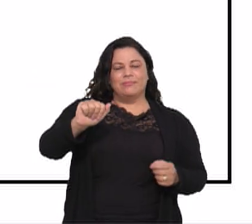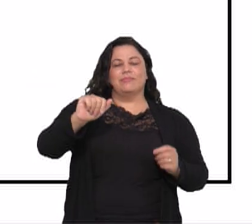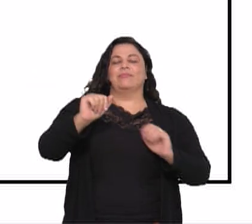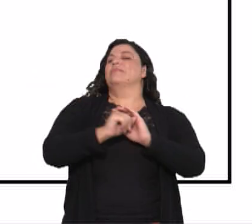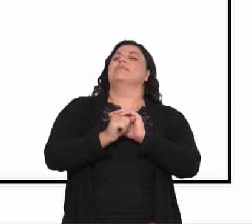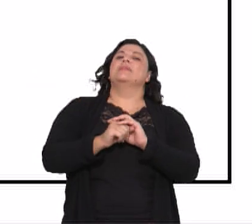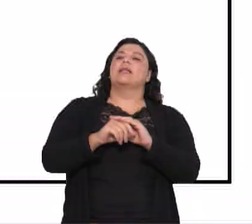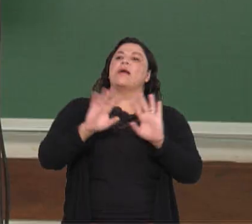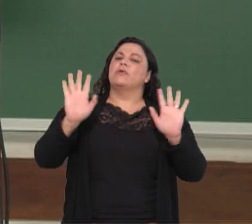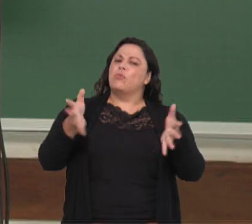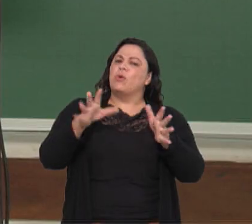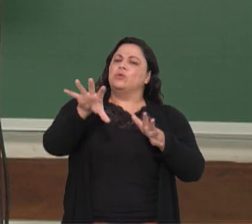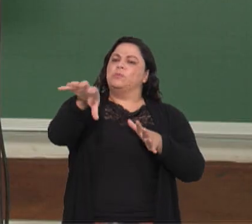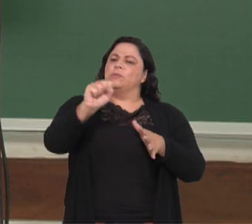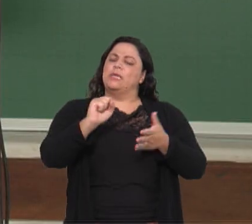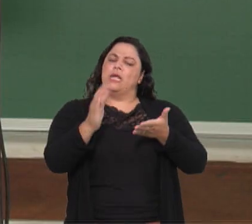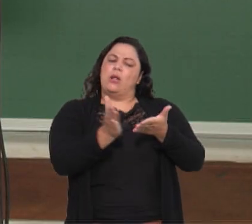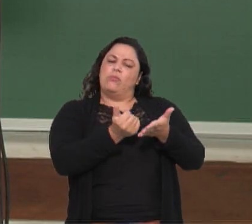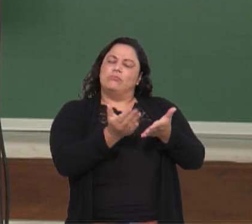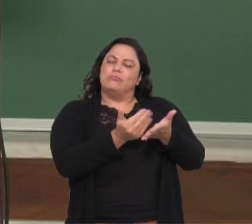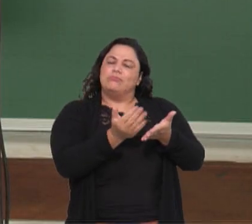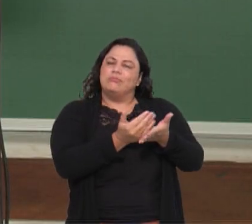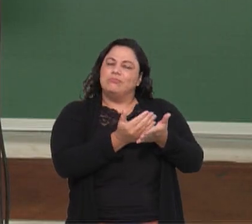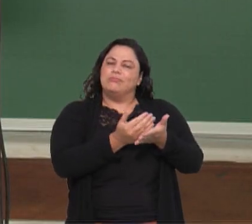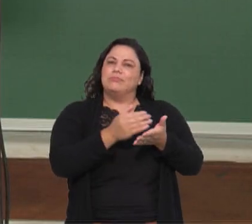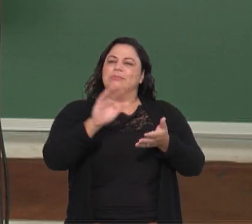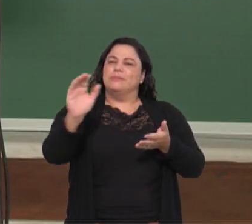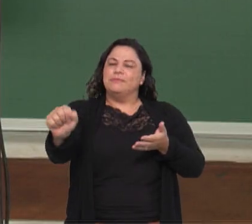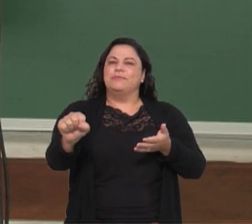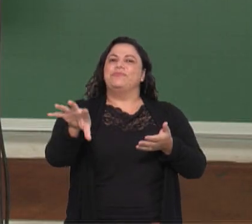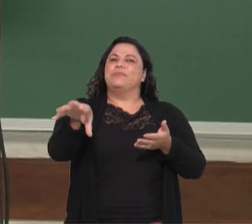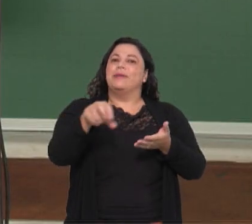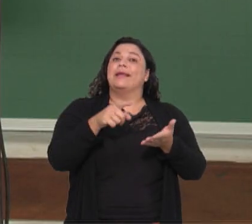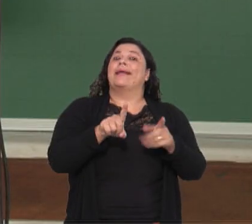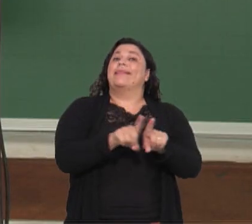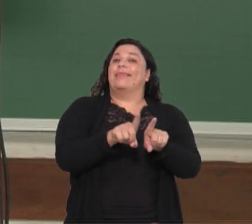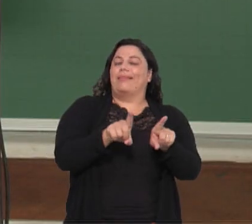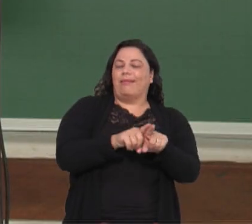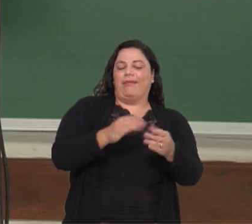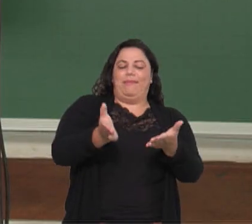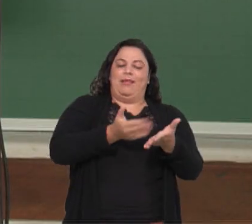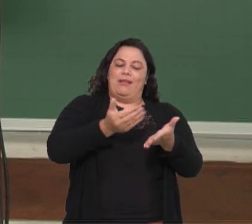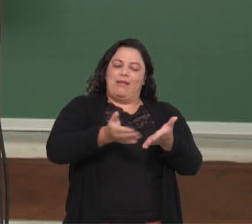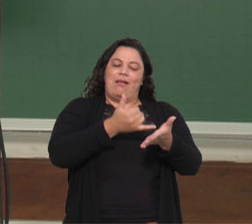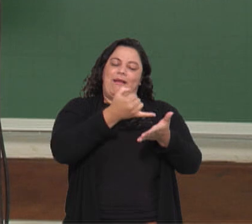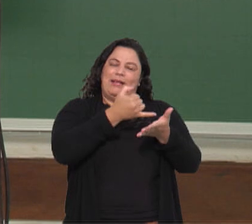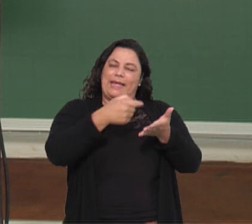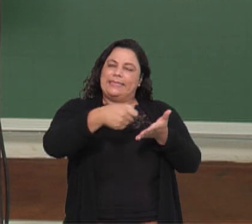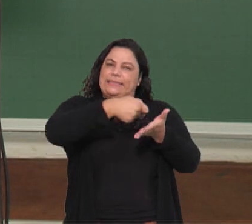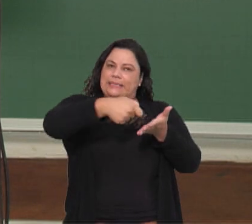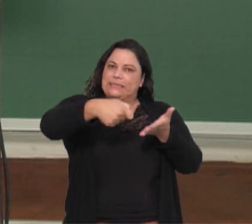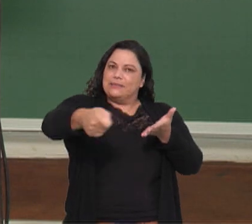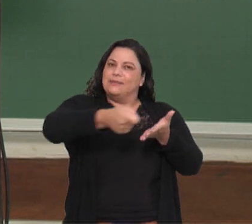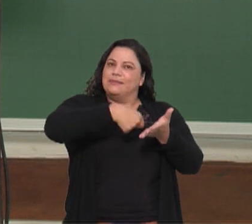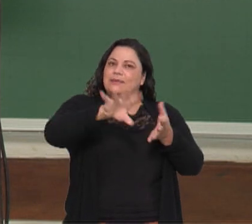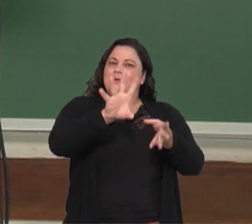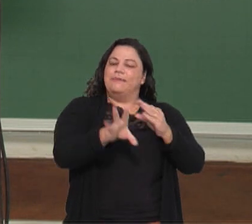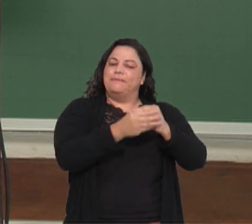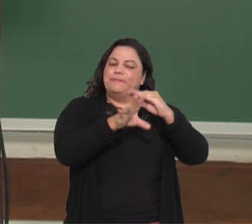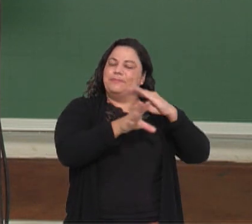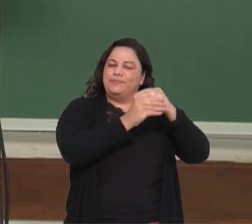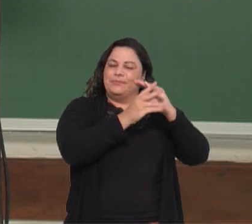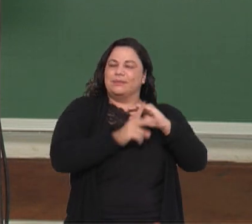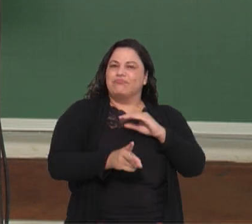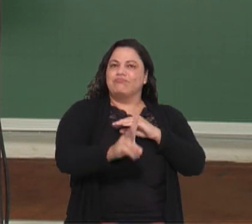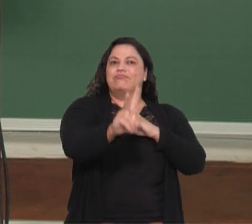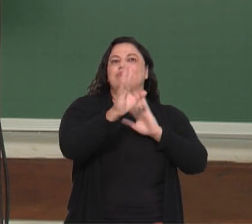lá o seu livro, pega o caderno, né, coloca lá a data de hoje, começa ali as suas anotações, para a gente dar seguimento aos nossos conteúdos,